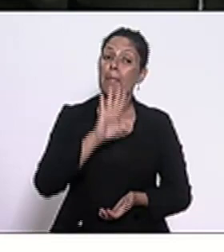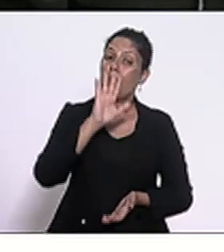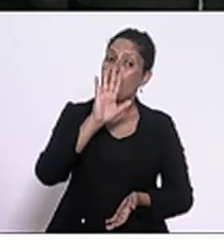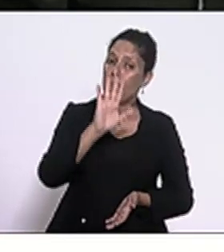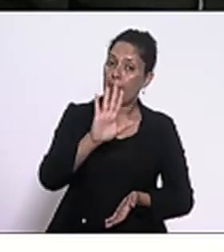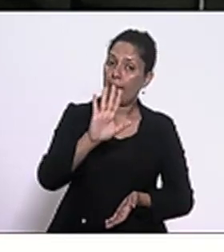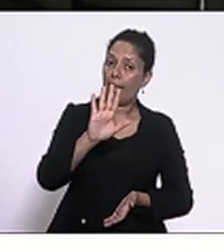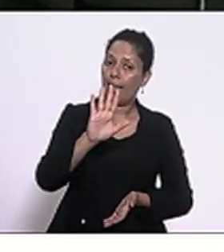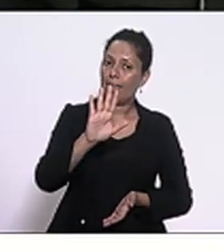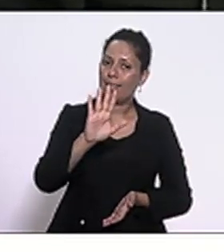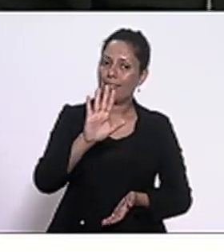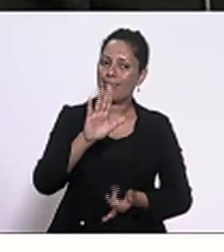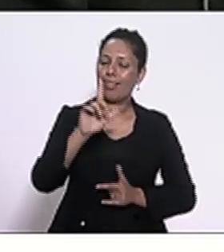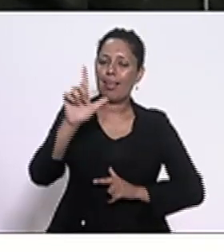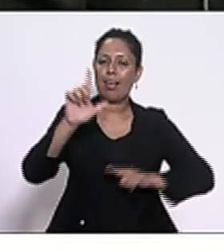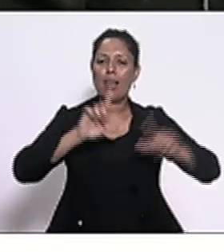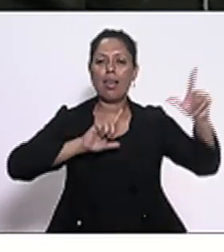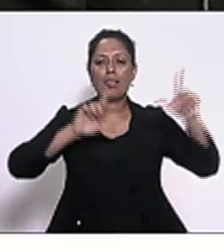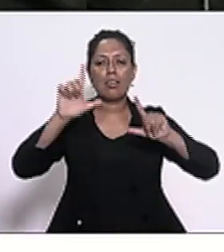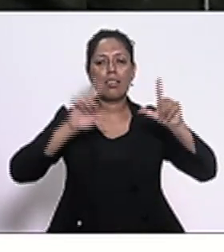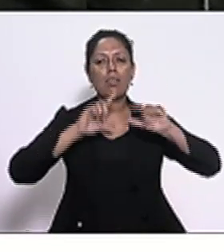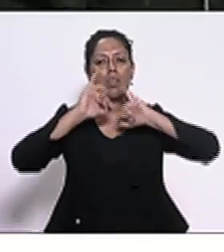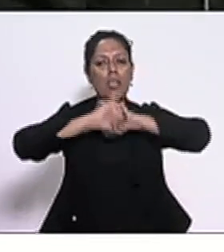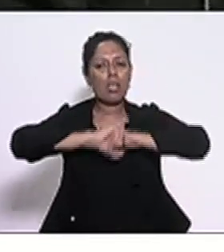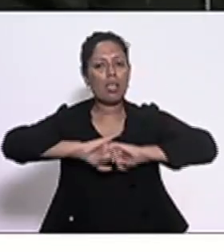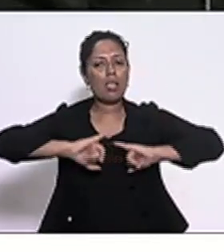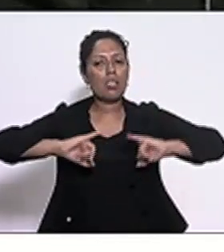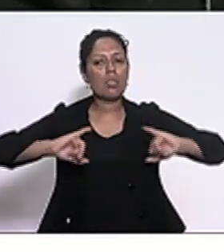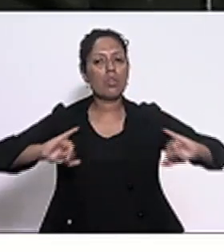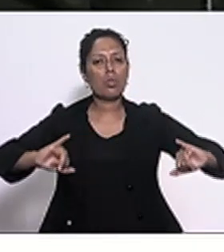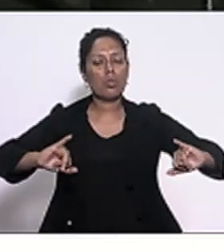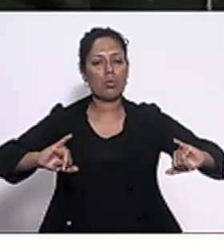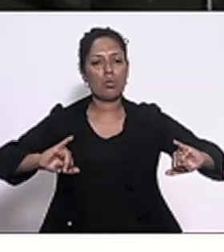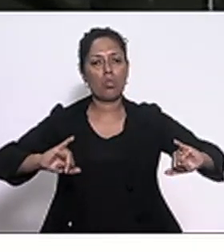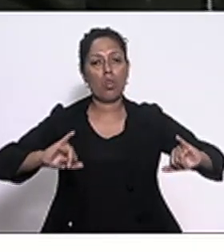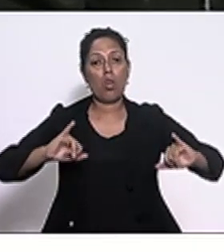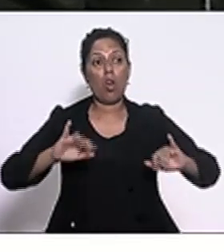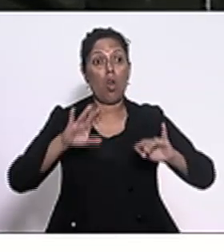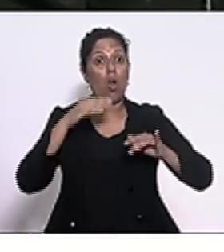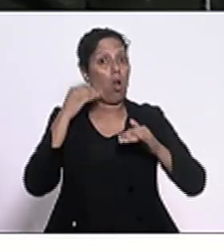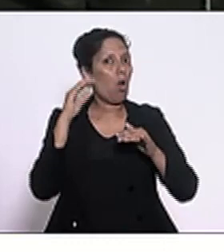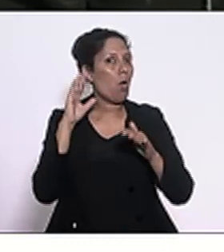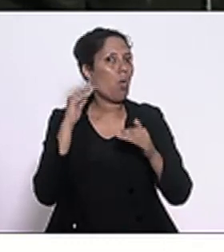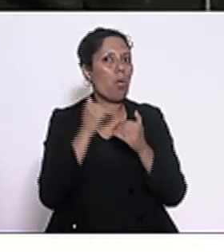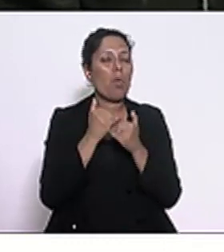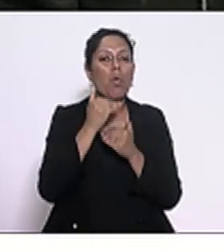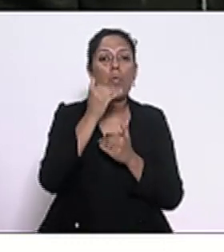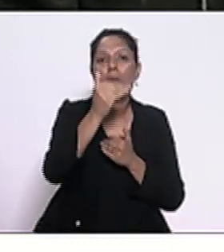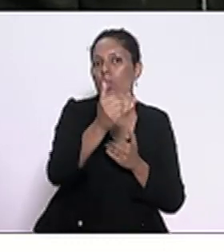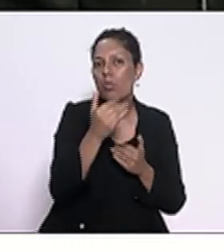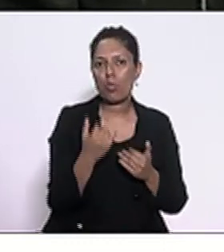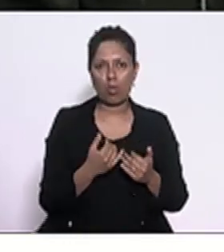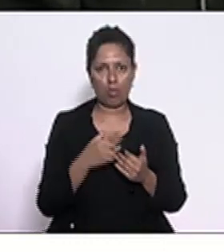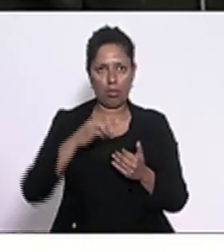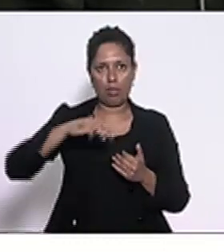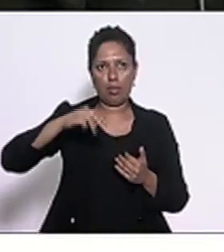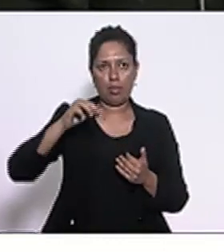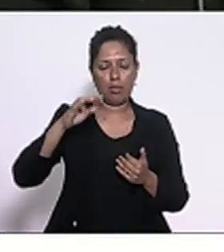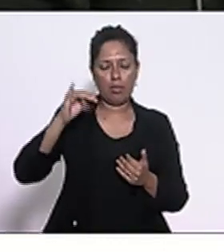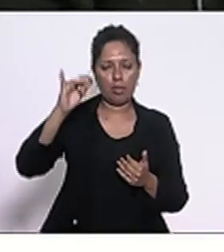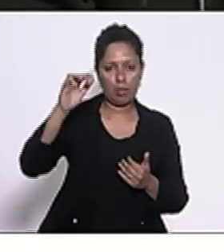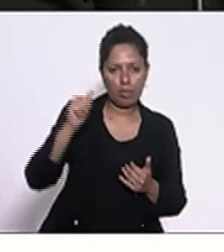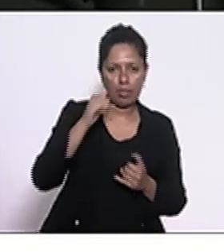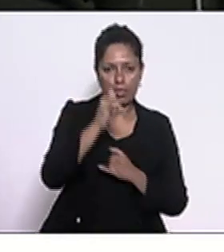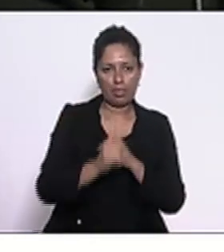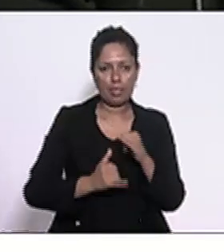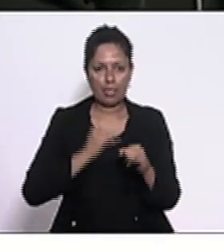Acontece que a mídia anunciou que, olha, está aberta a matrícula pelo 0800, pela